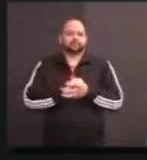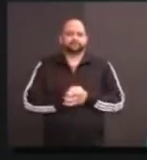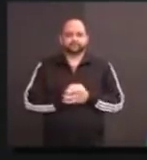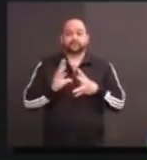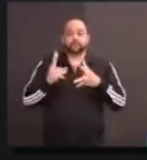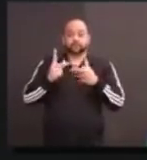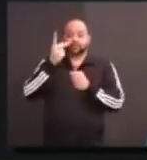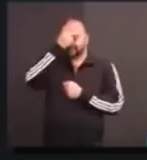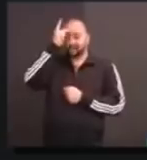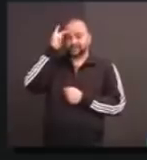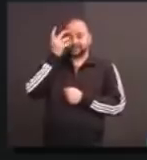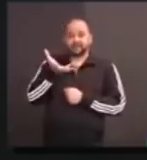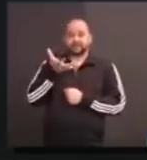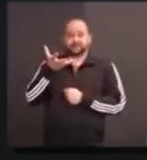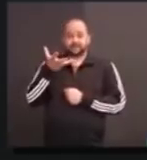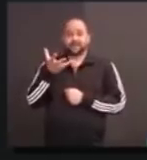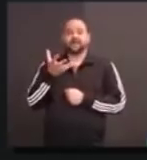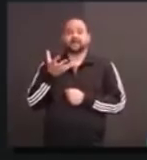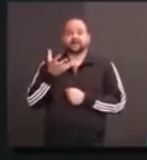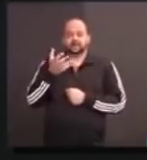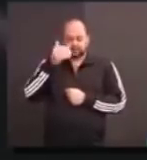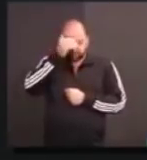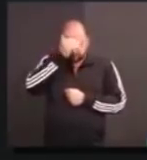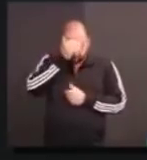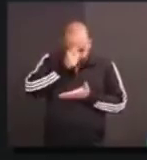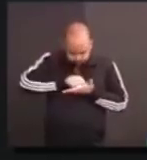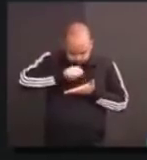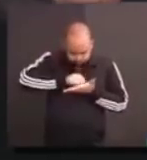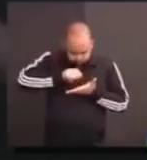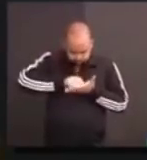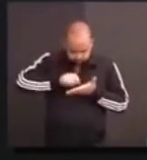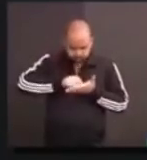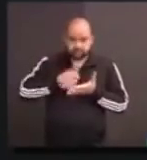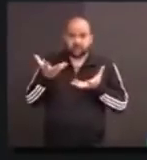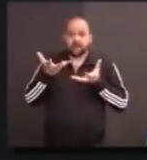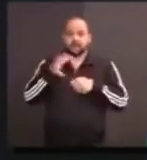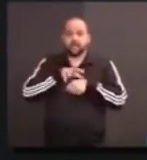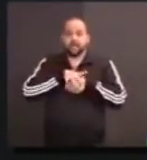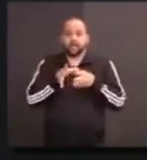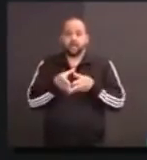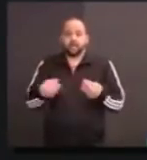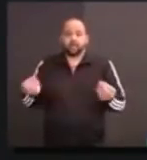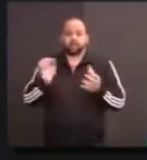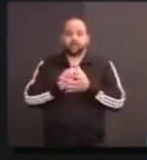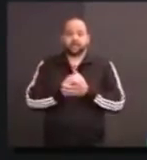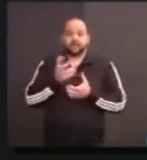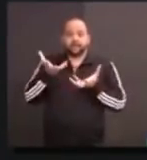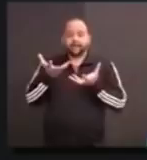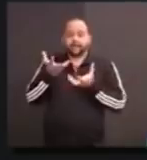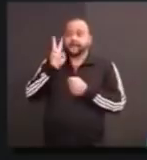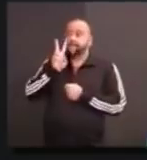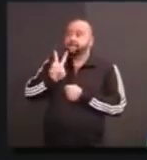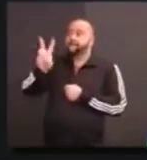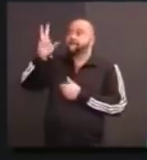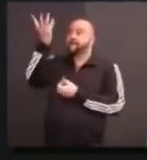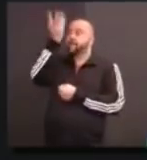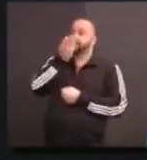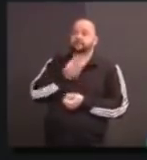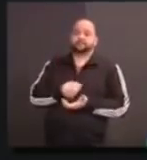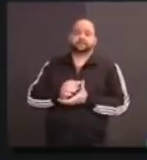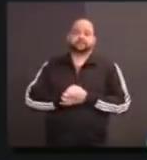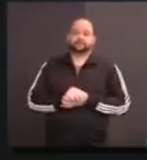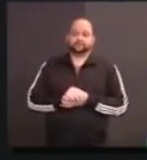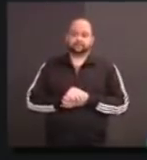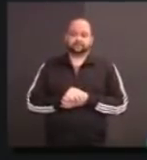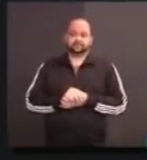Todo mundo quer psicografar, quer curar, quer ver espíritos. E não há